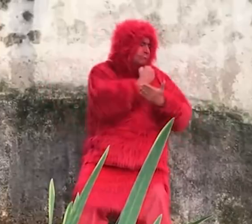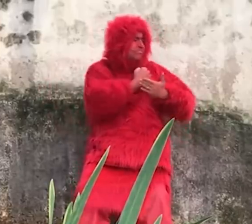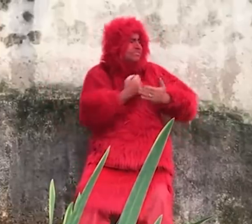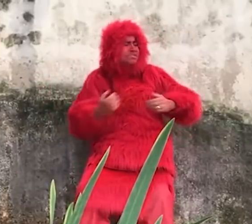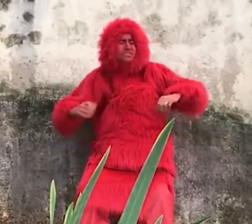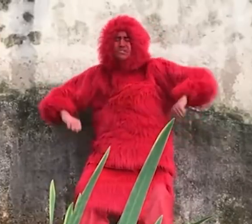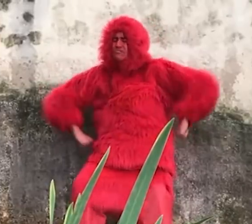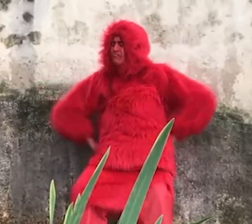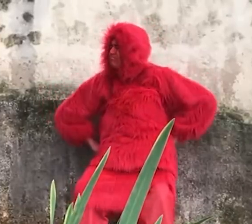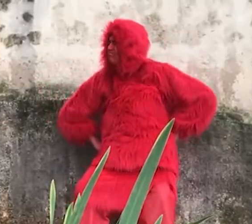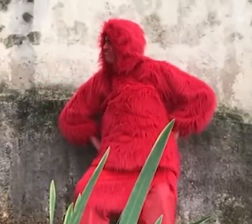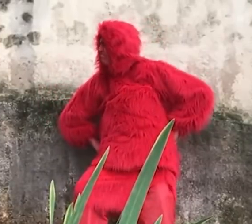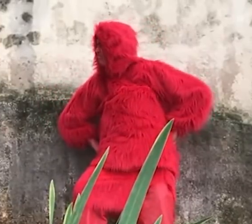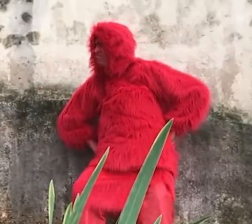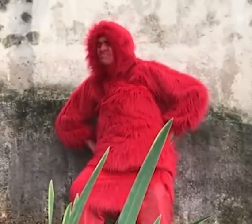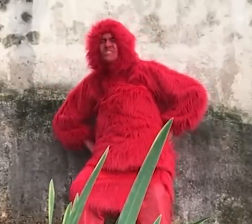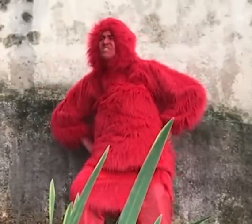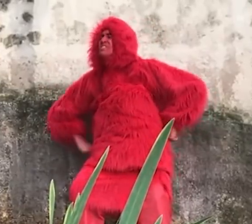Poxa vida.